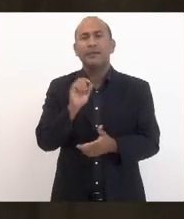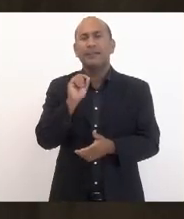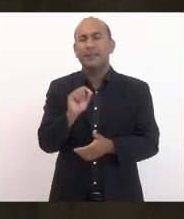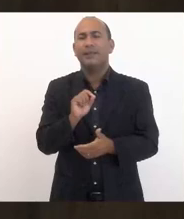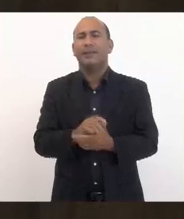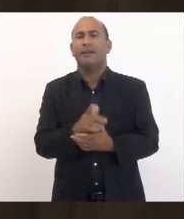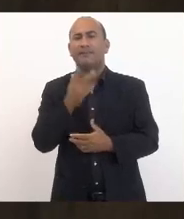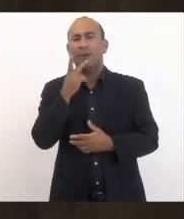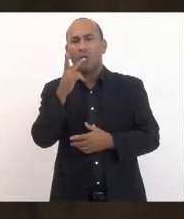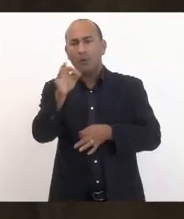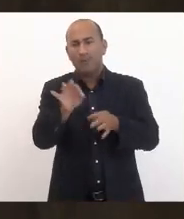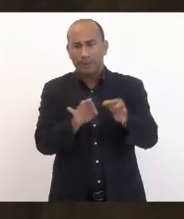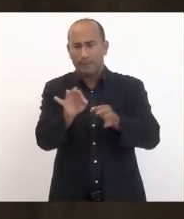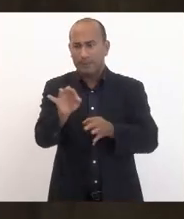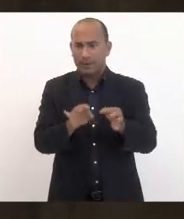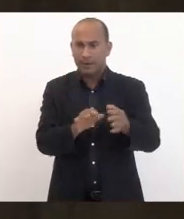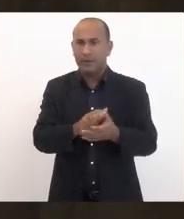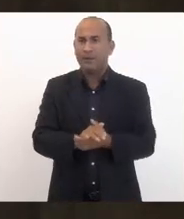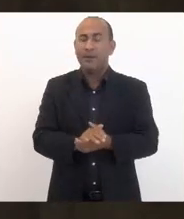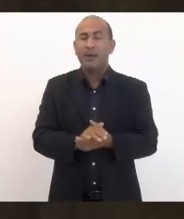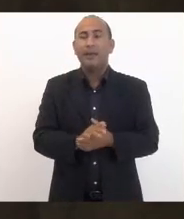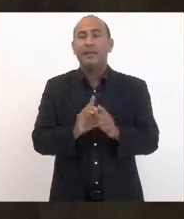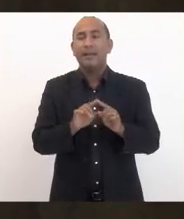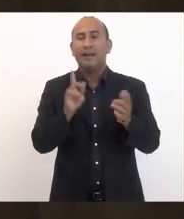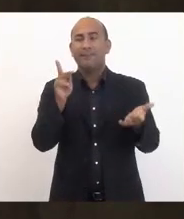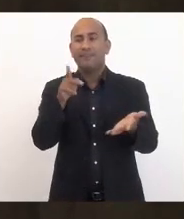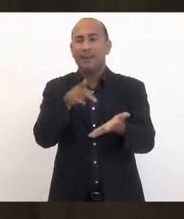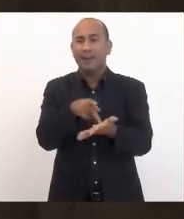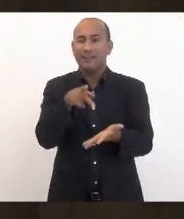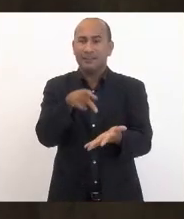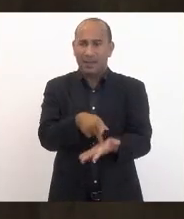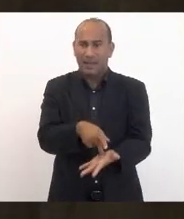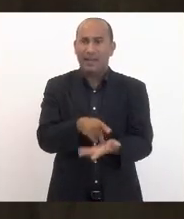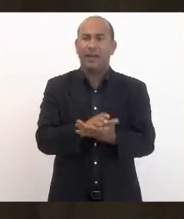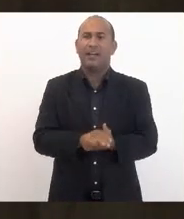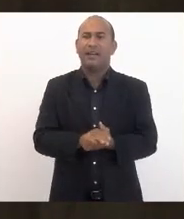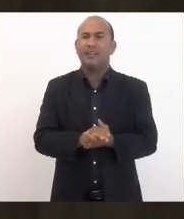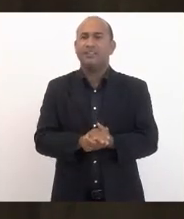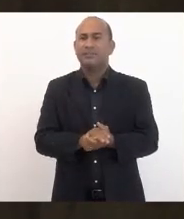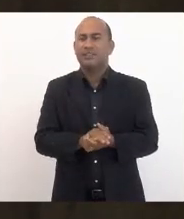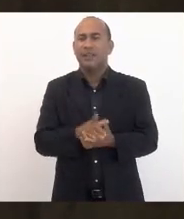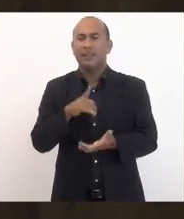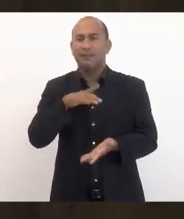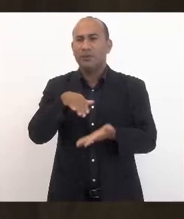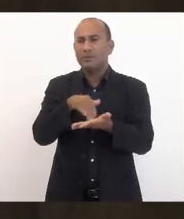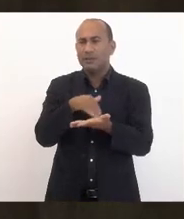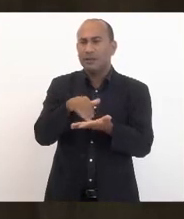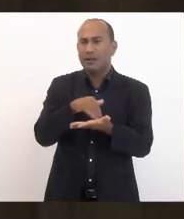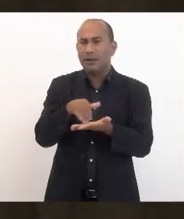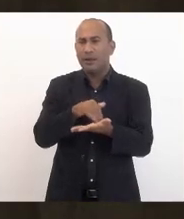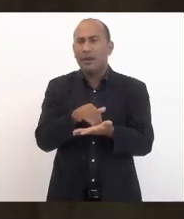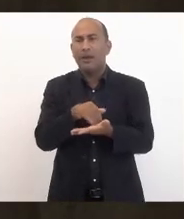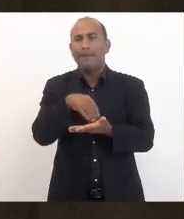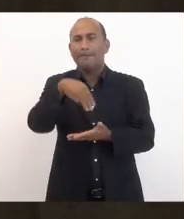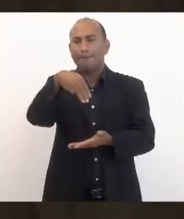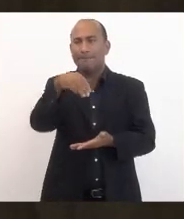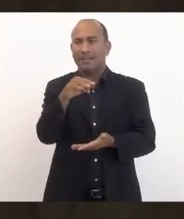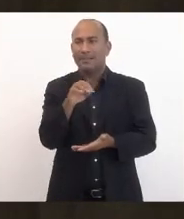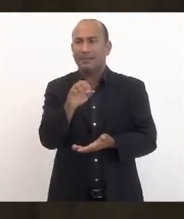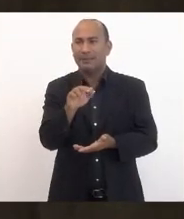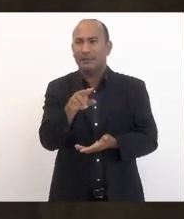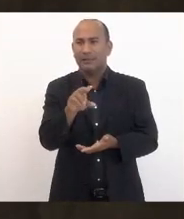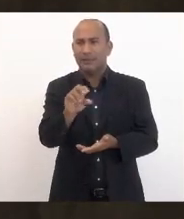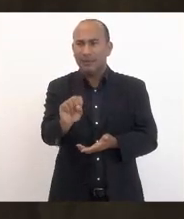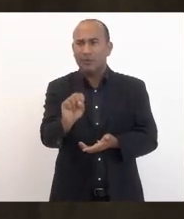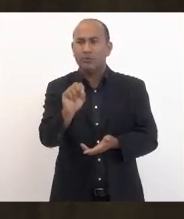E, na verdade, nós conseguimos apoio do secretário Matheus Quintal, atual secretário,